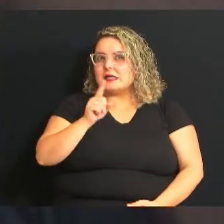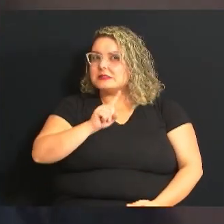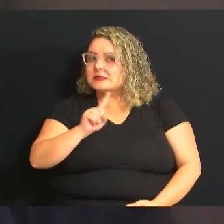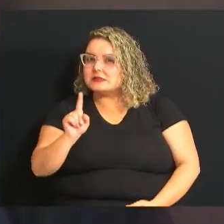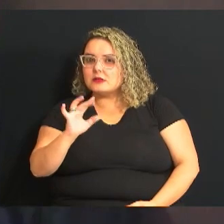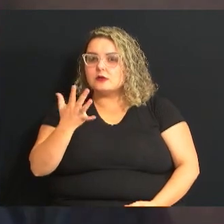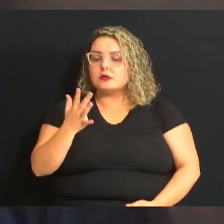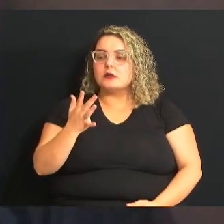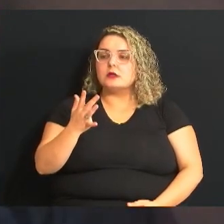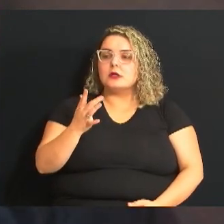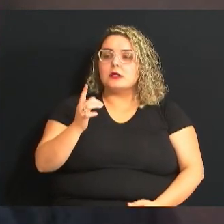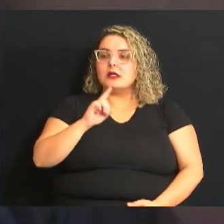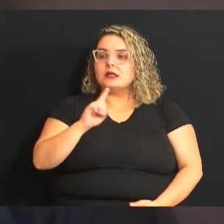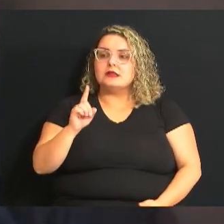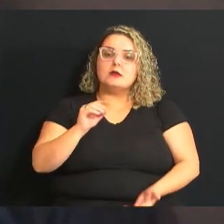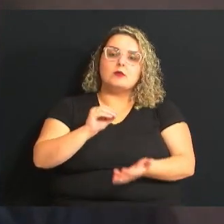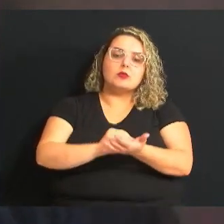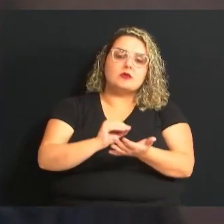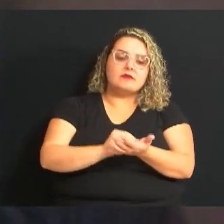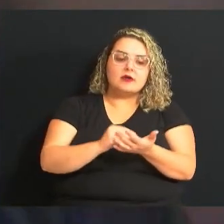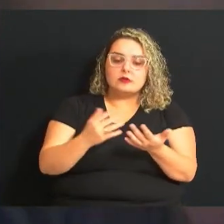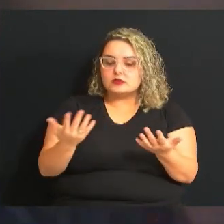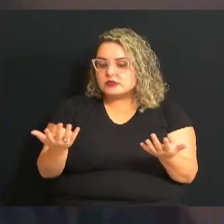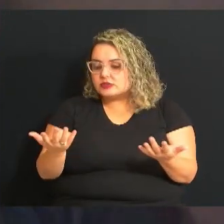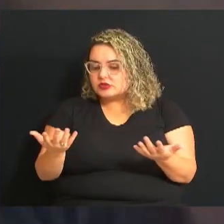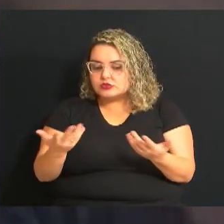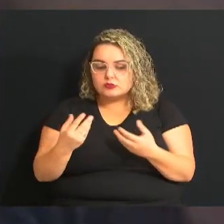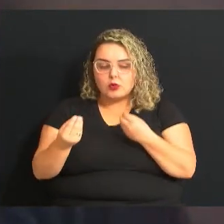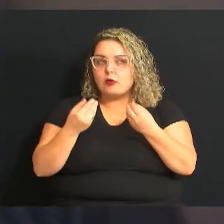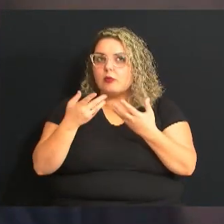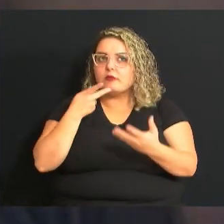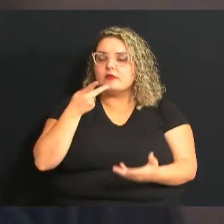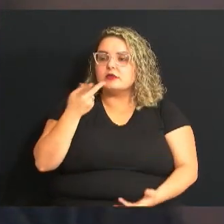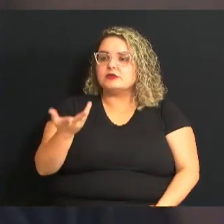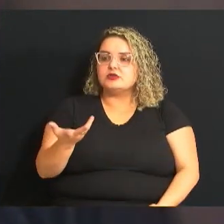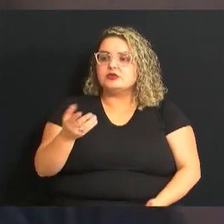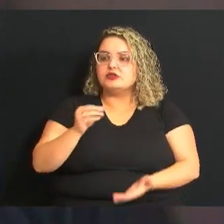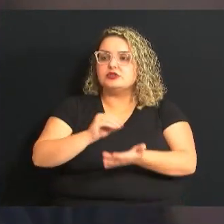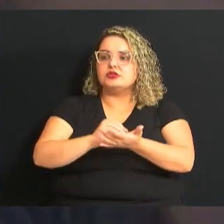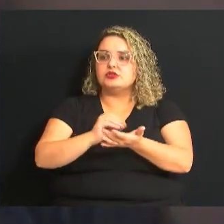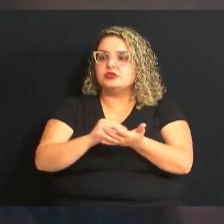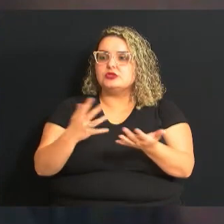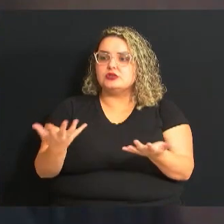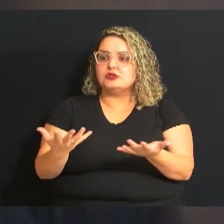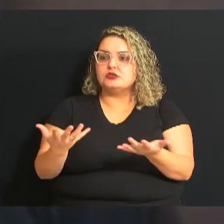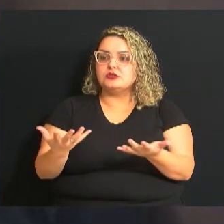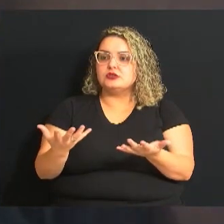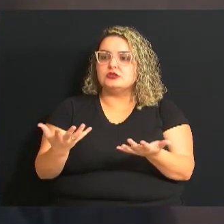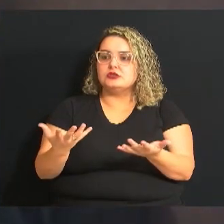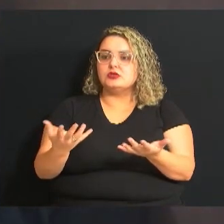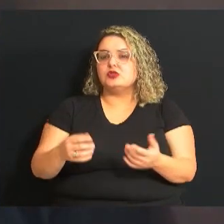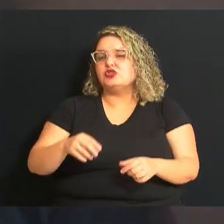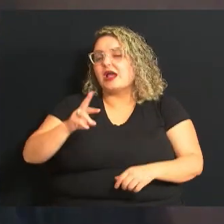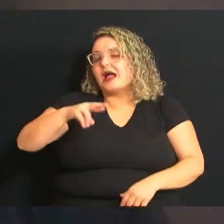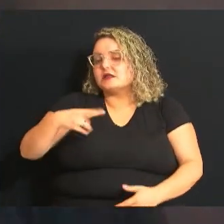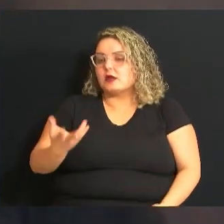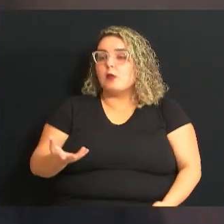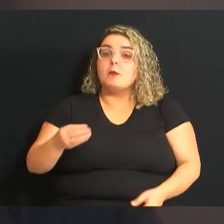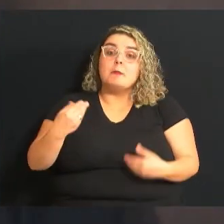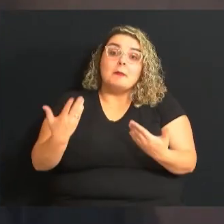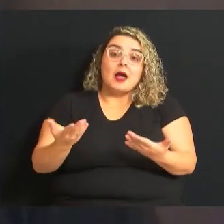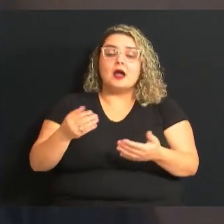Gente, faz parte do pacote. Para você ser uma pessoa hábil em física,